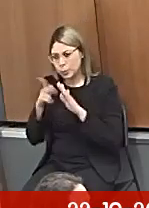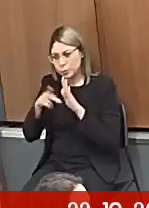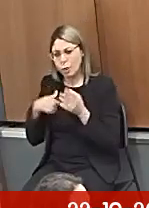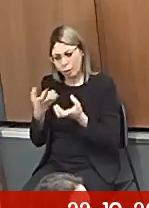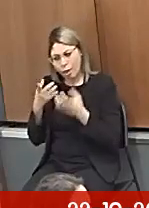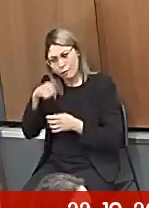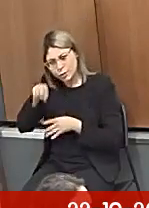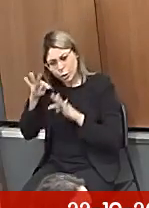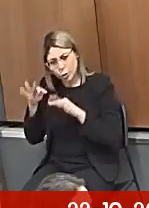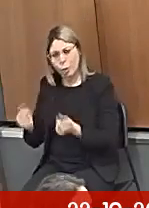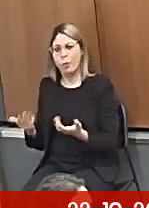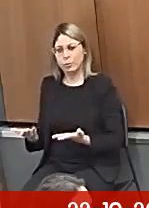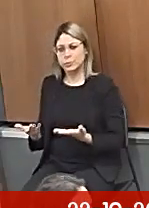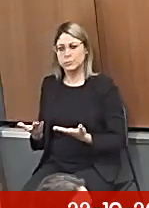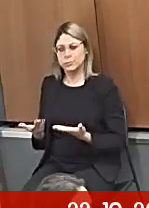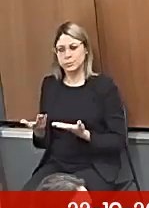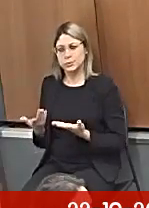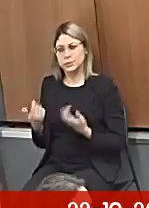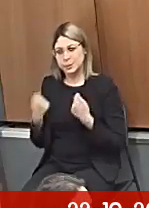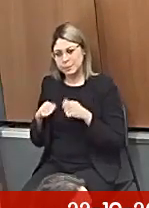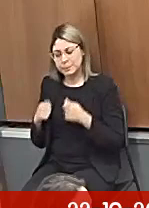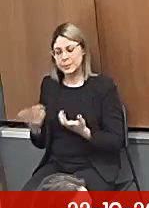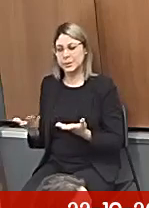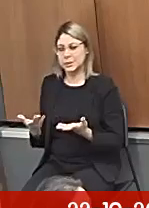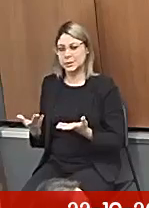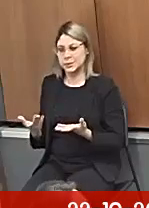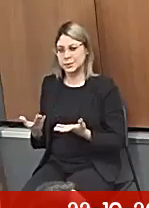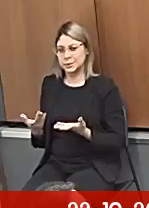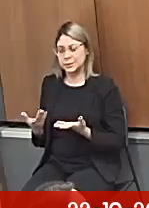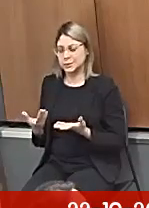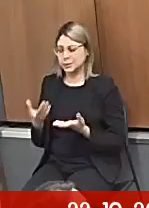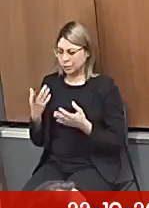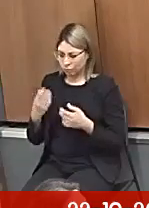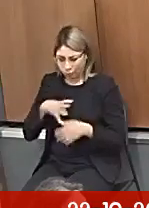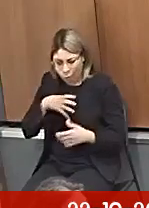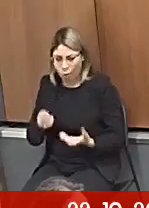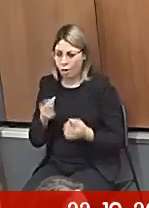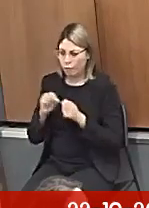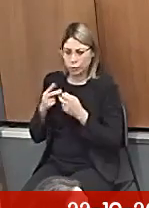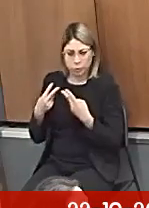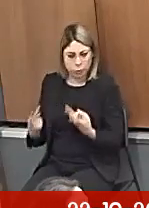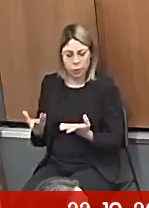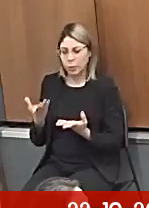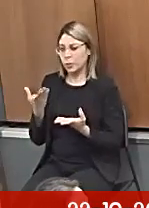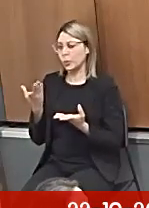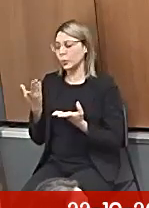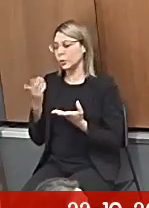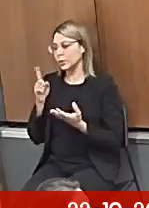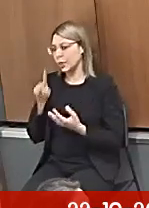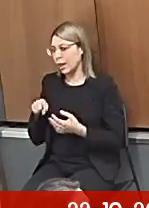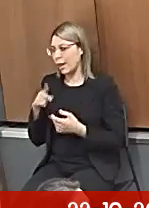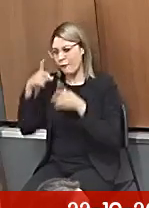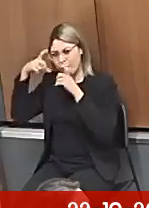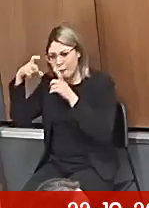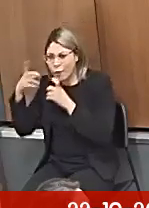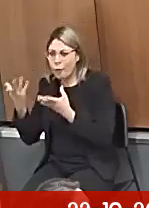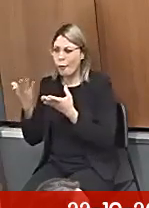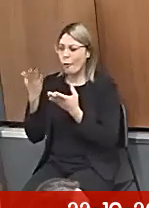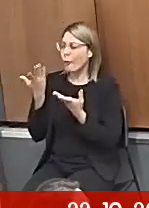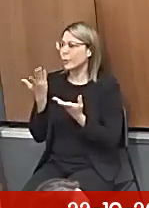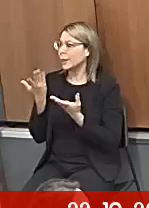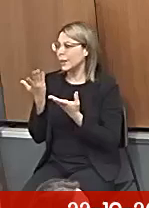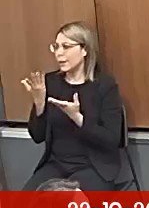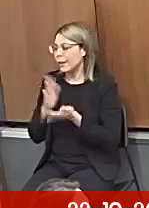todo mundo, deposite a sua iniciativa com registro de atividade, com